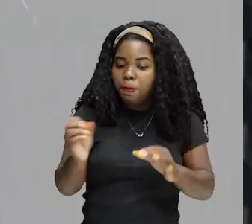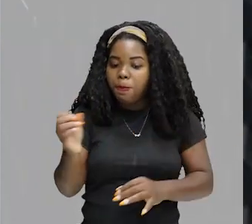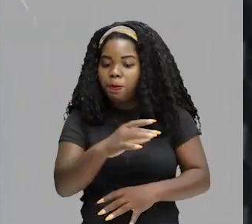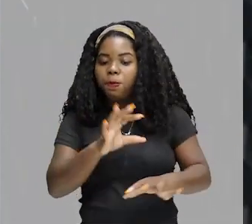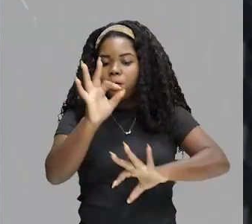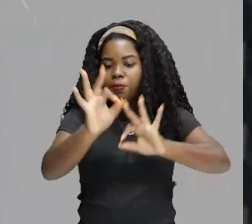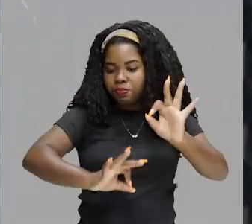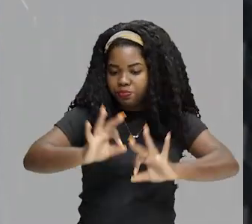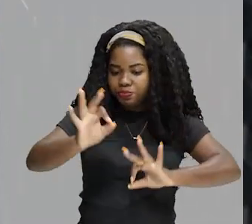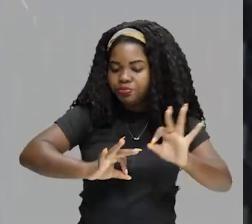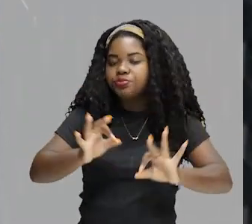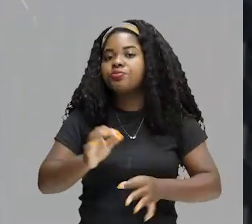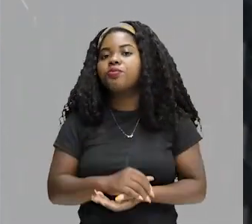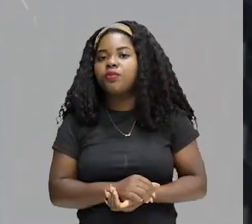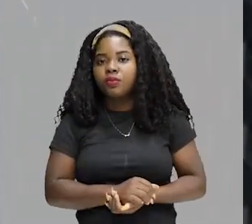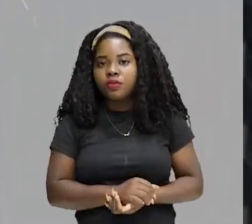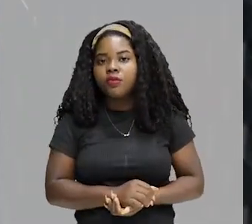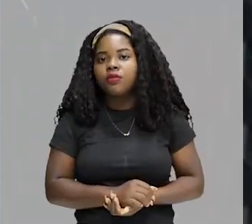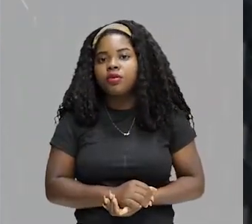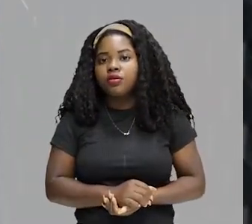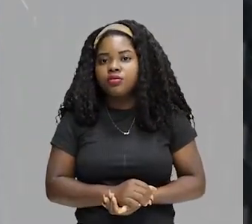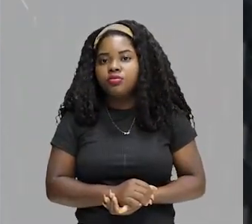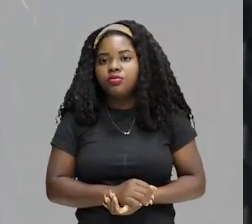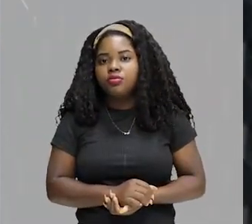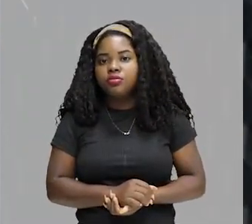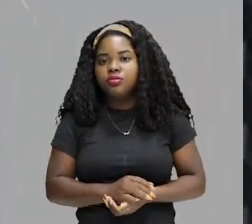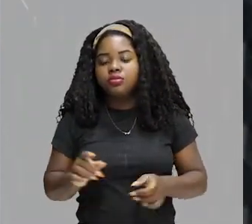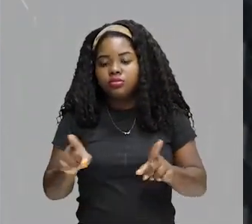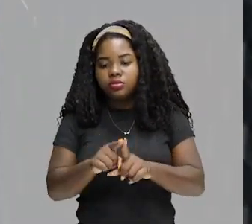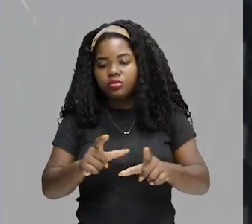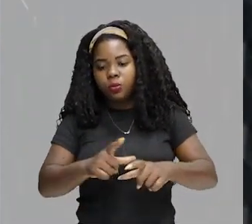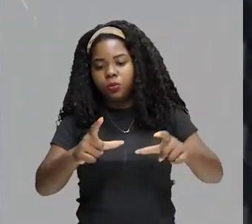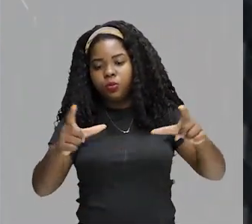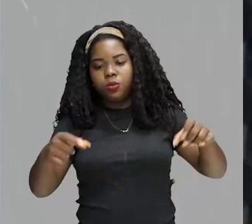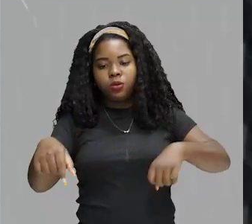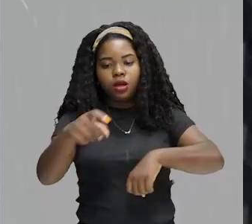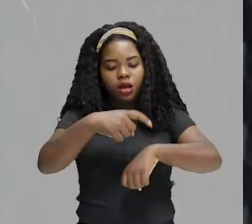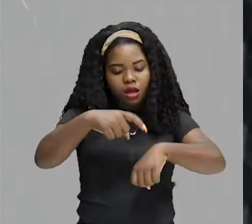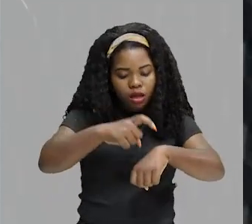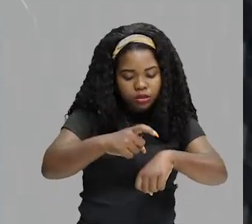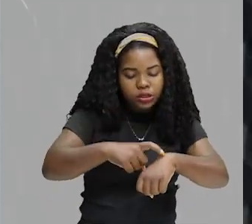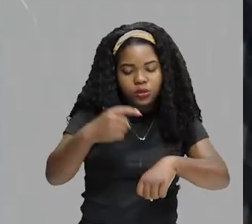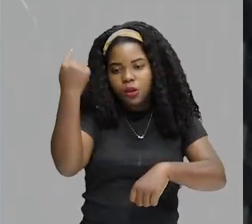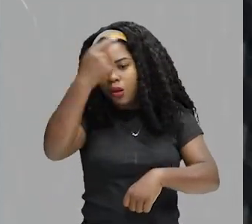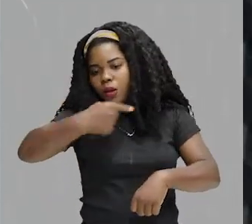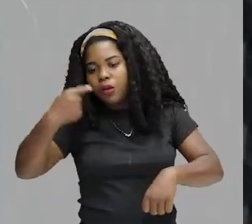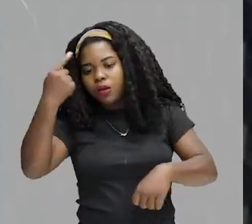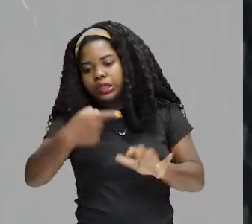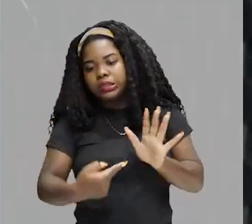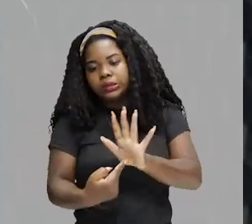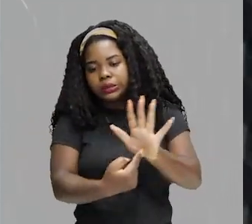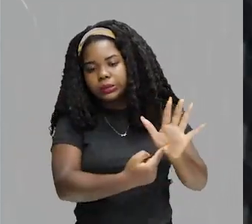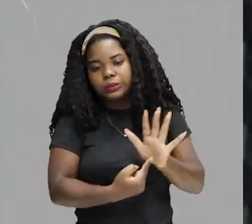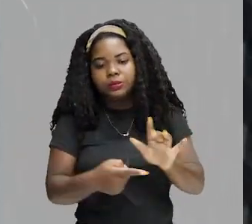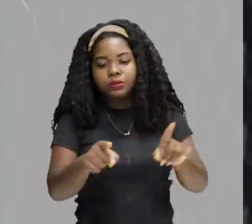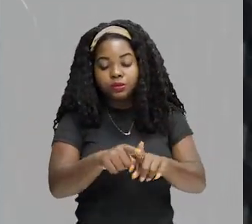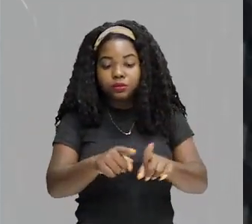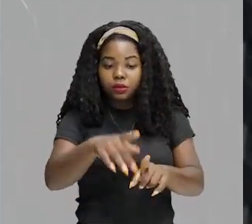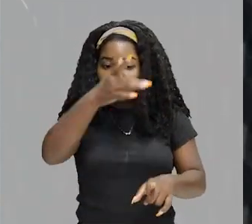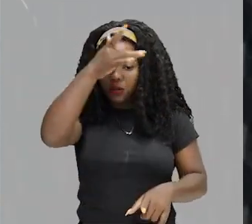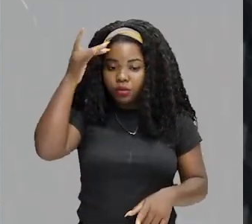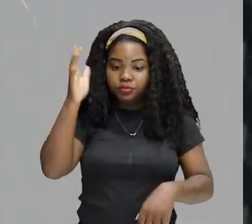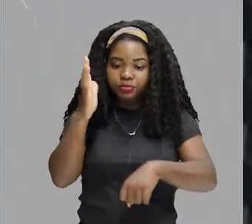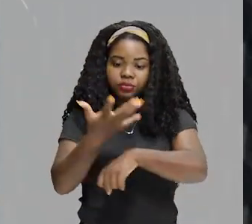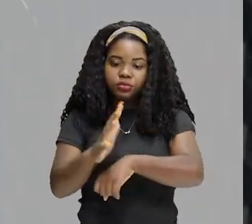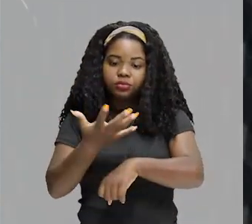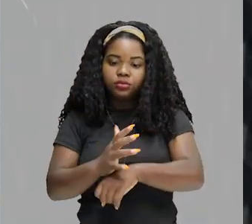da Confederação da Liga Nacional de Basquete, e isso tende a aumentar as horas de exibição e a quantidade de indivíduos também